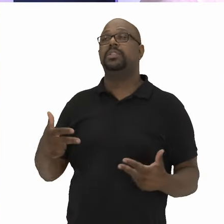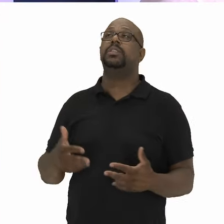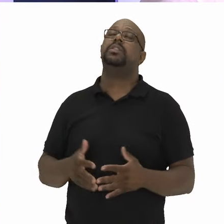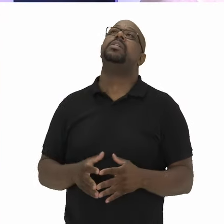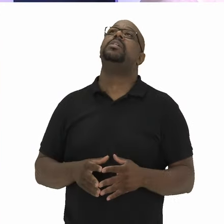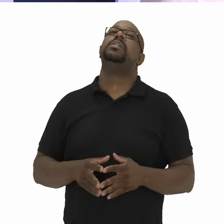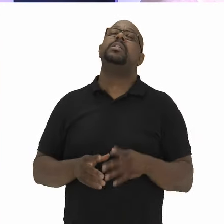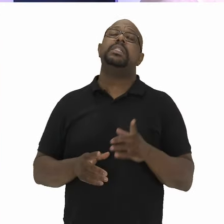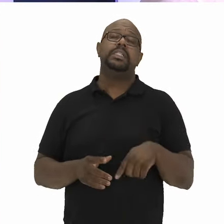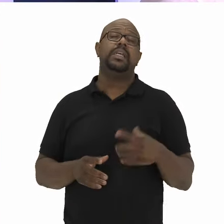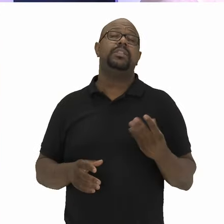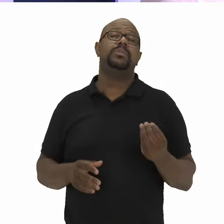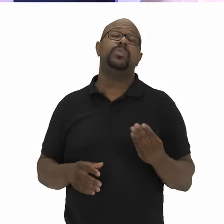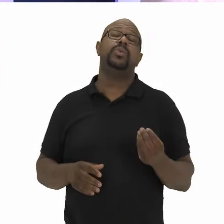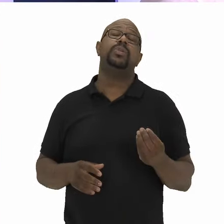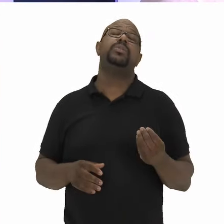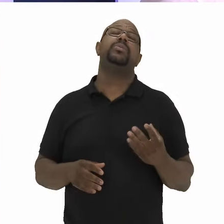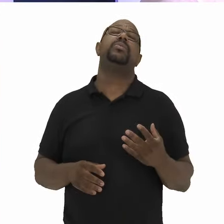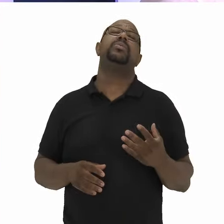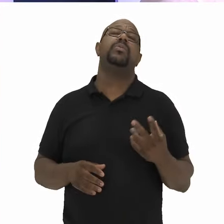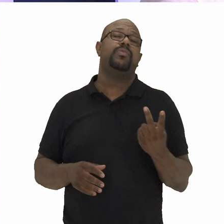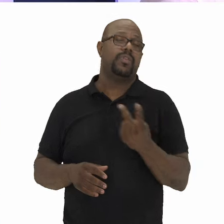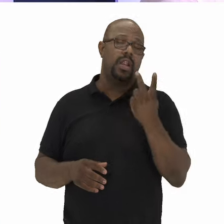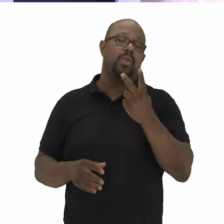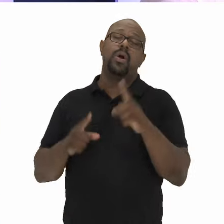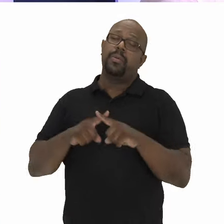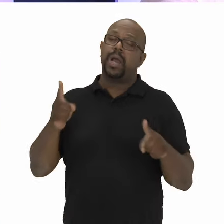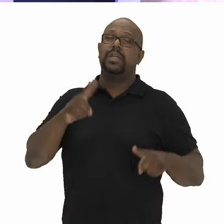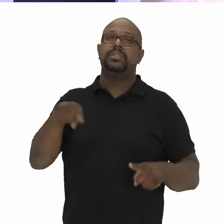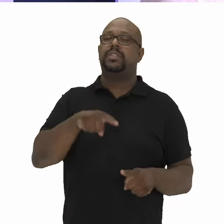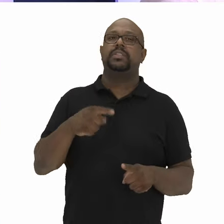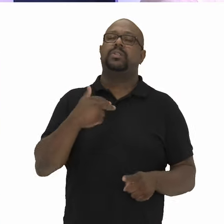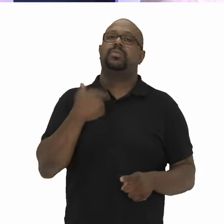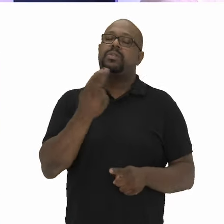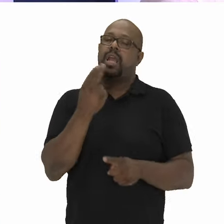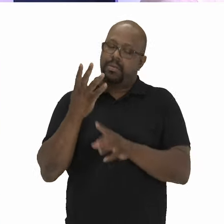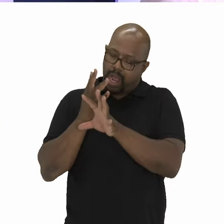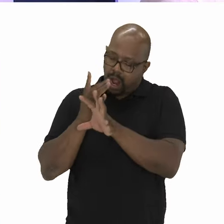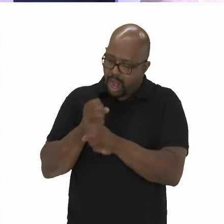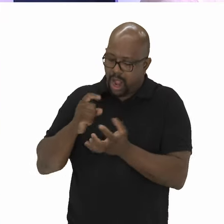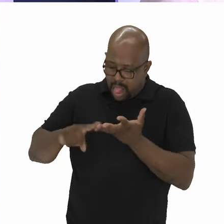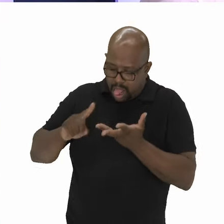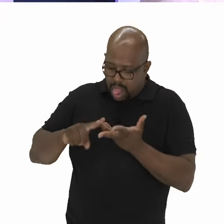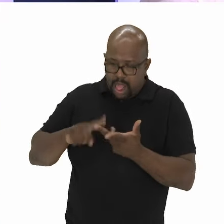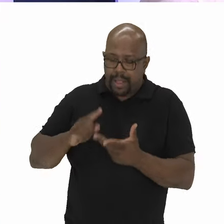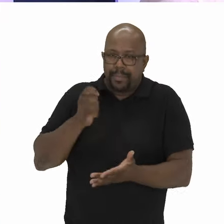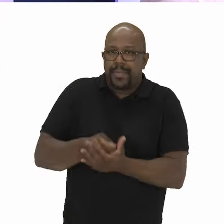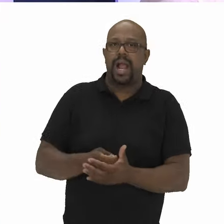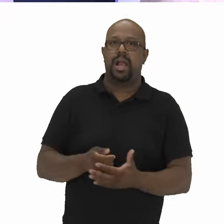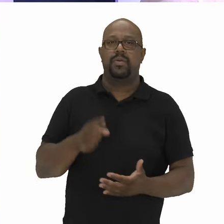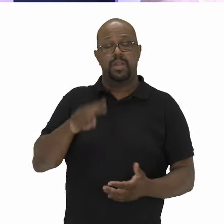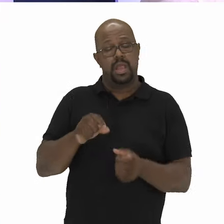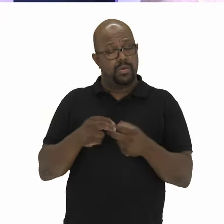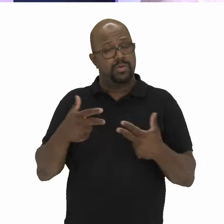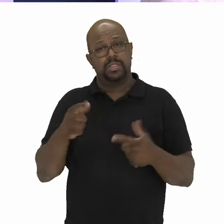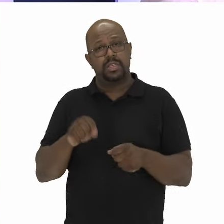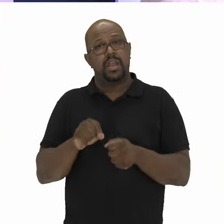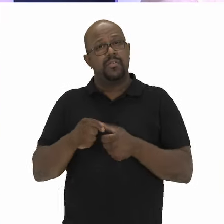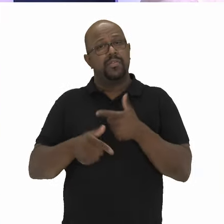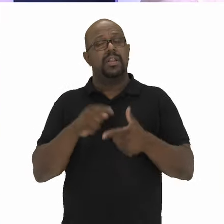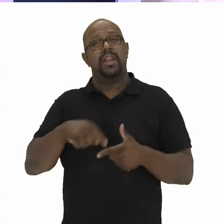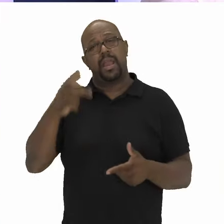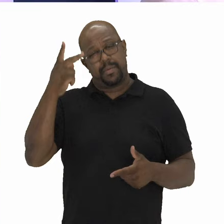e isso é de grande grande valor Mas às vezes não pode ser contado coisa que